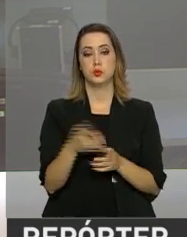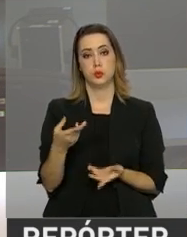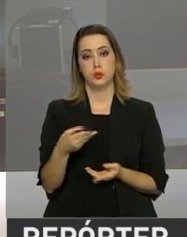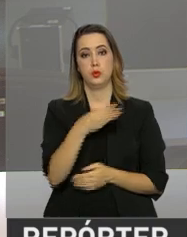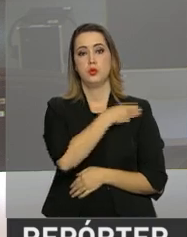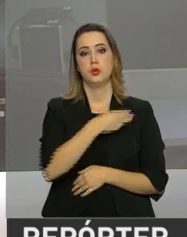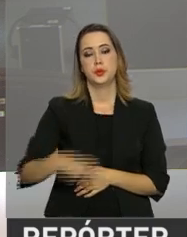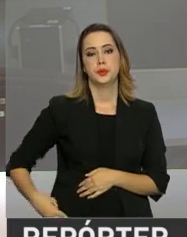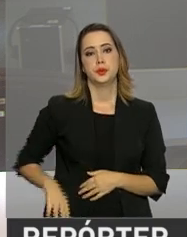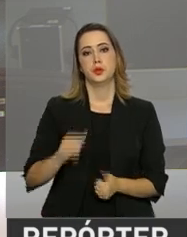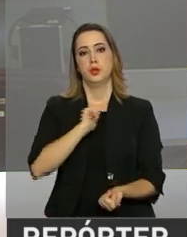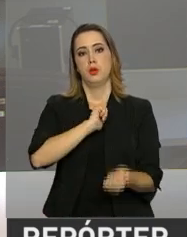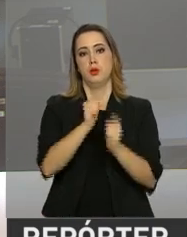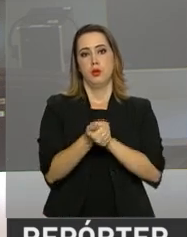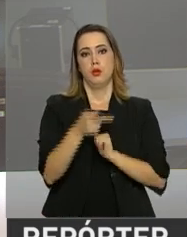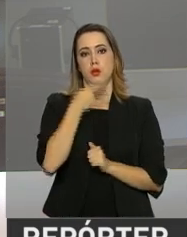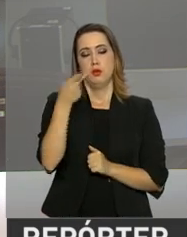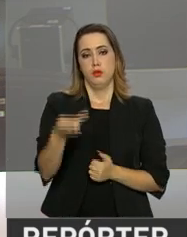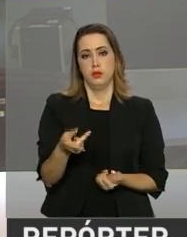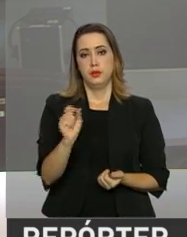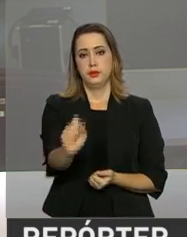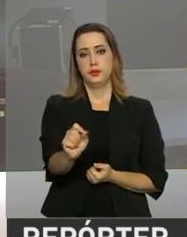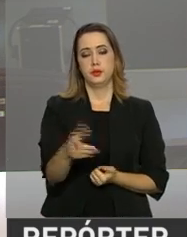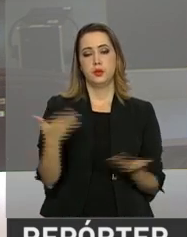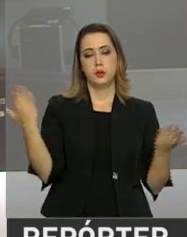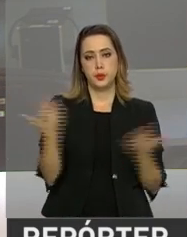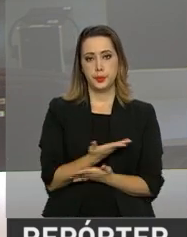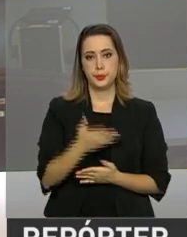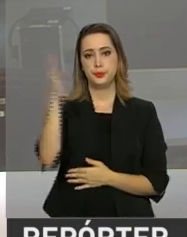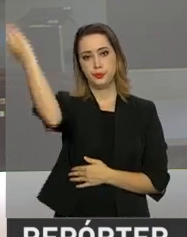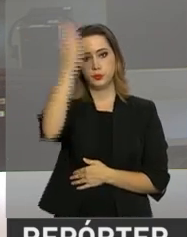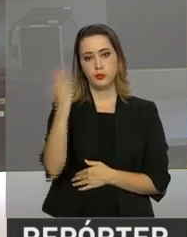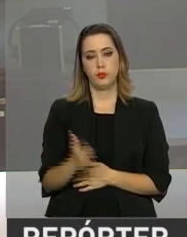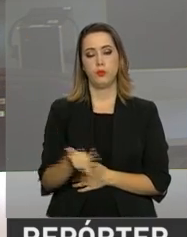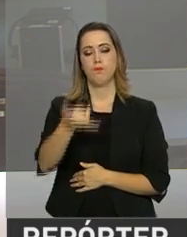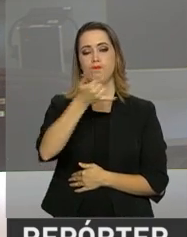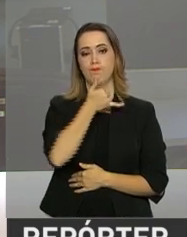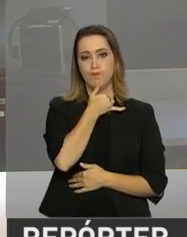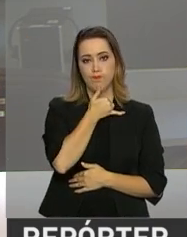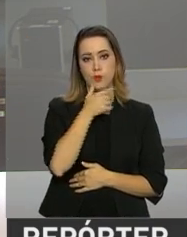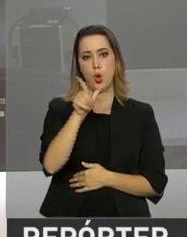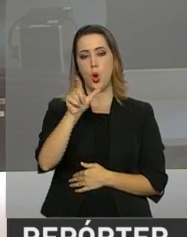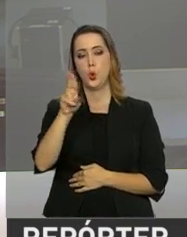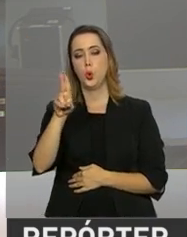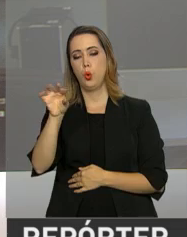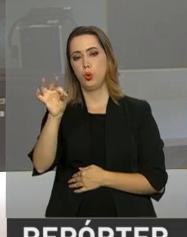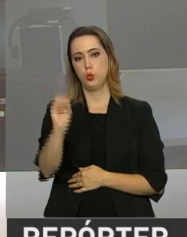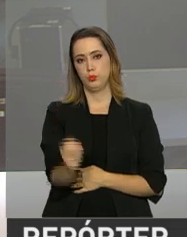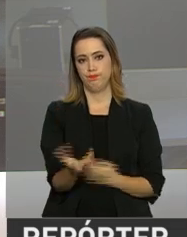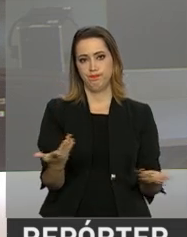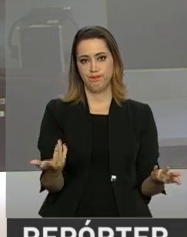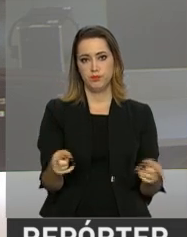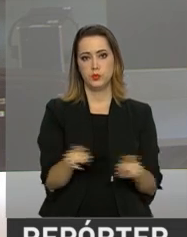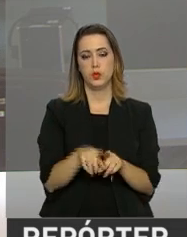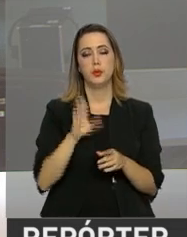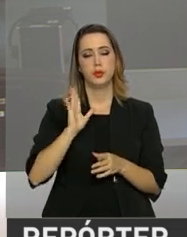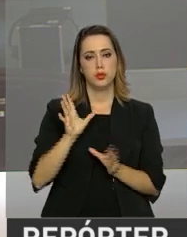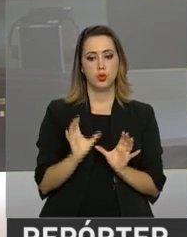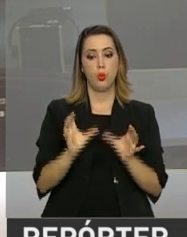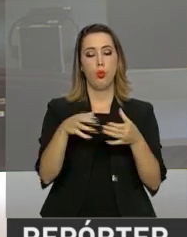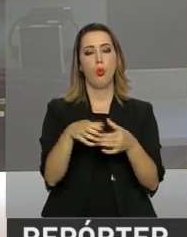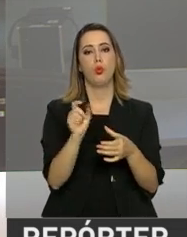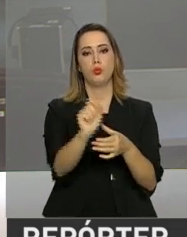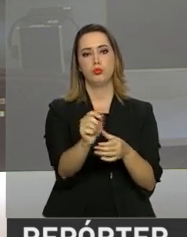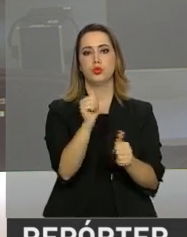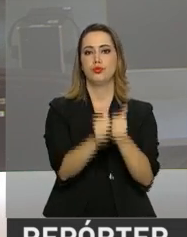Leonardo Pisani disse que o Brasil está de luto e lamentou as mortes segundo ele o time de Santa Catarina vinha representando com muita honra o